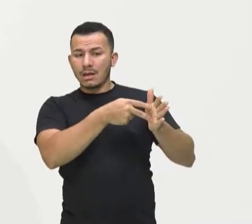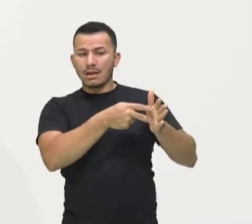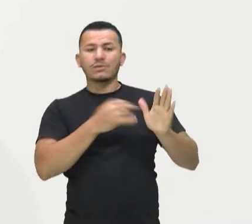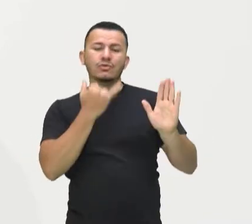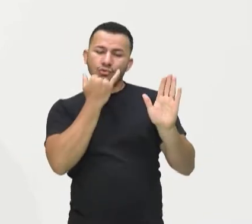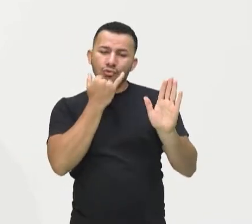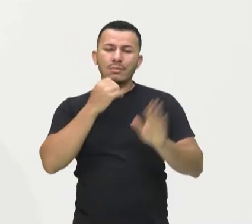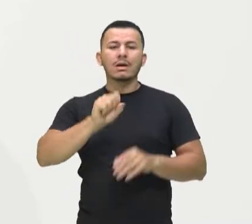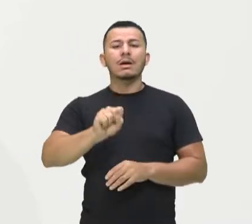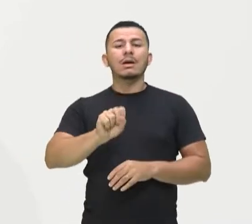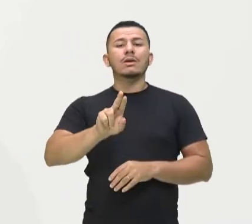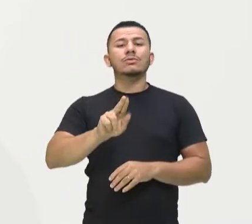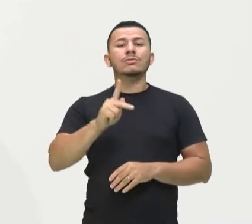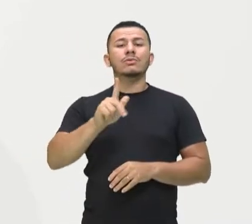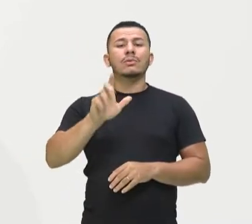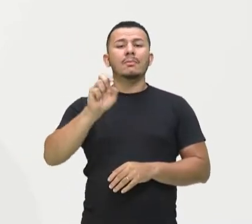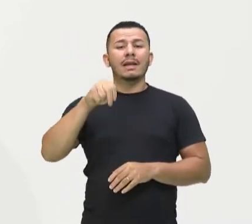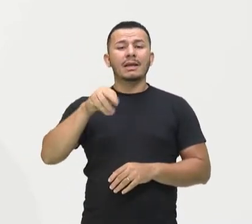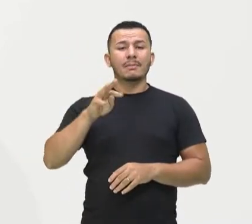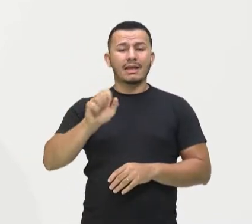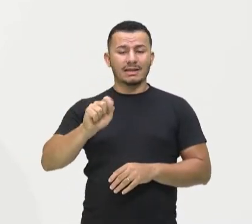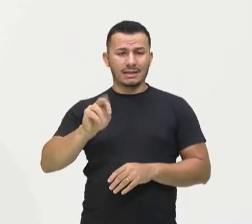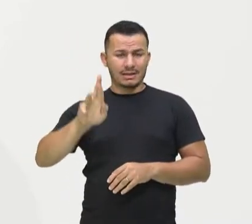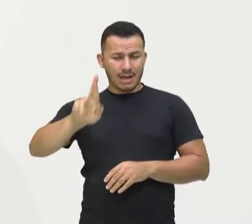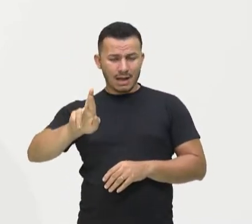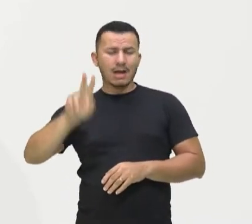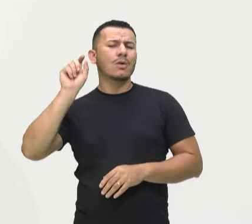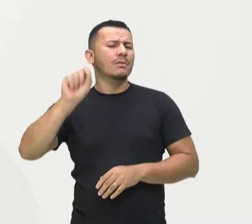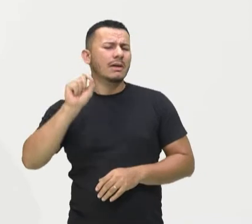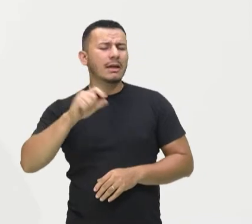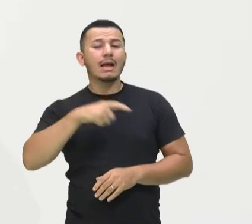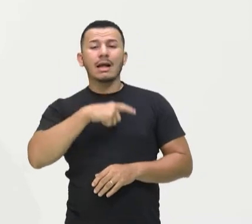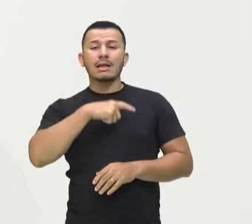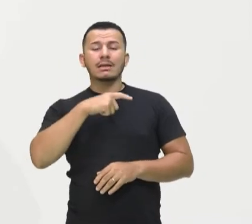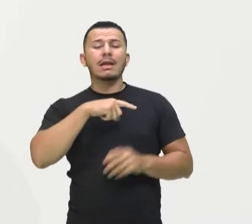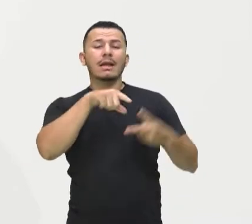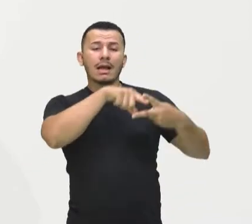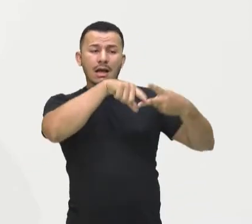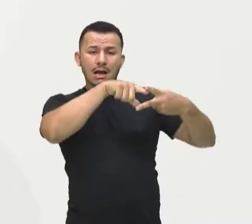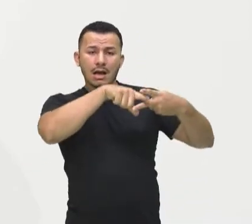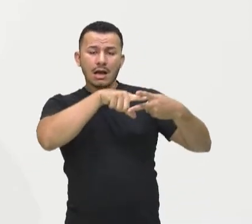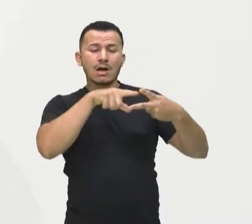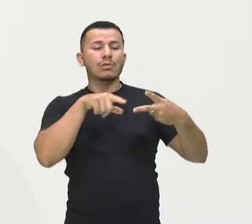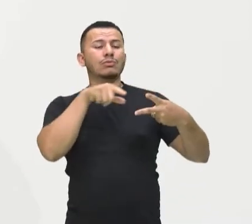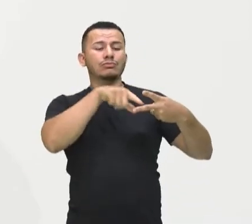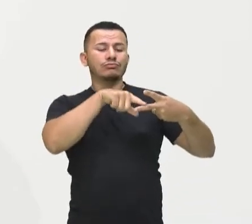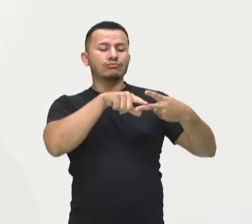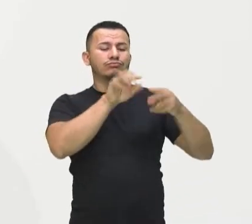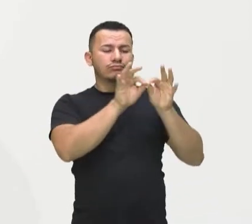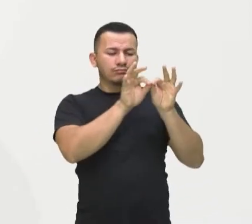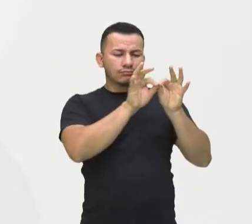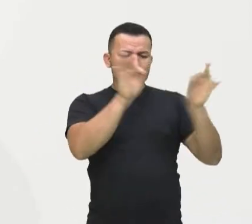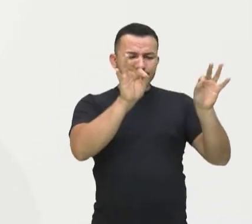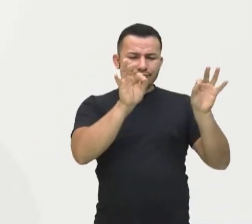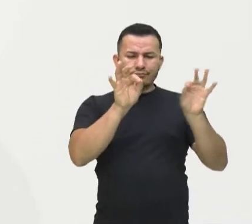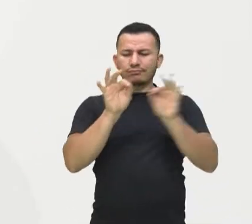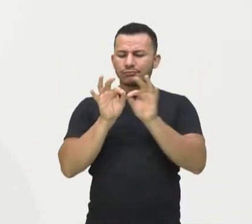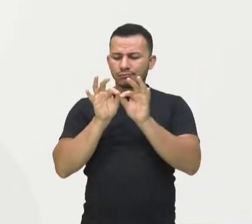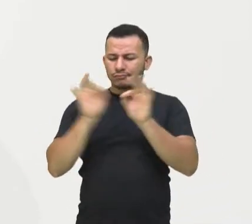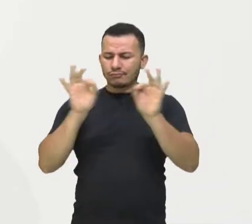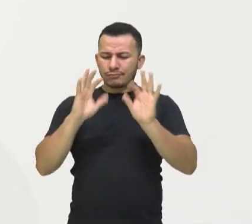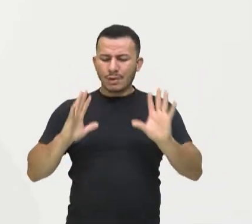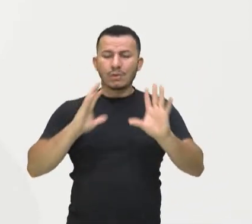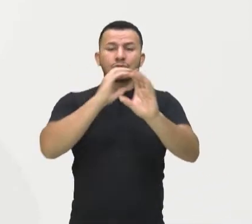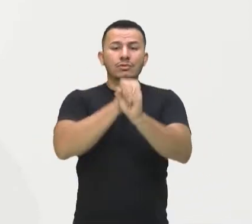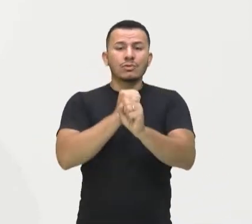perdão. São ângulos, né, cuja soma de suas medidas é igual a